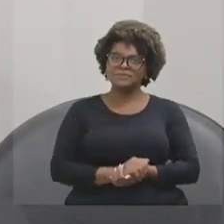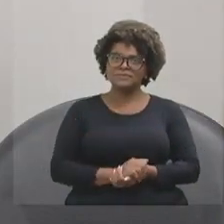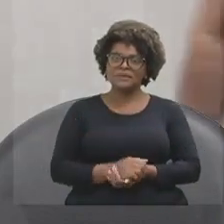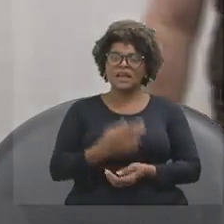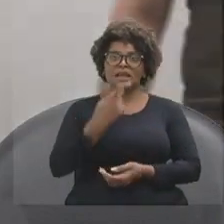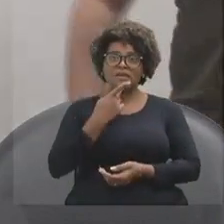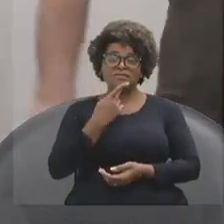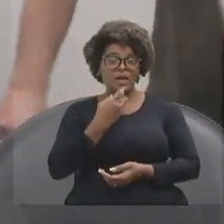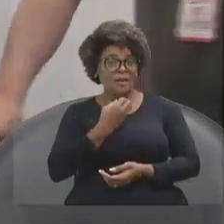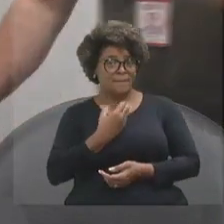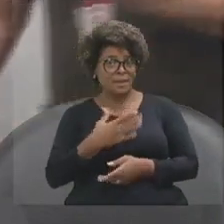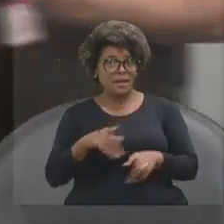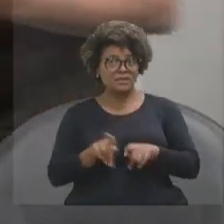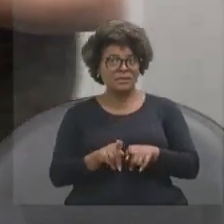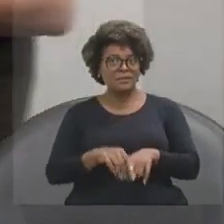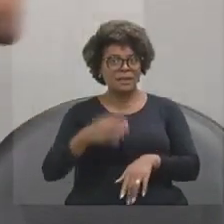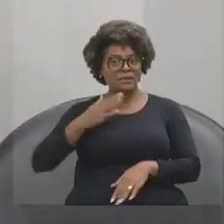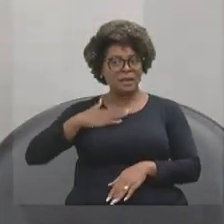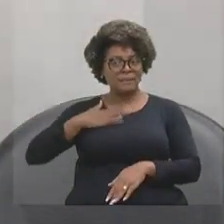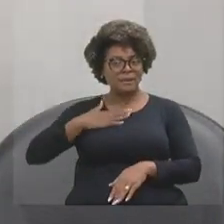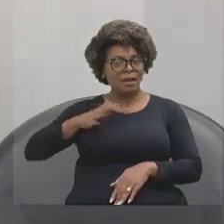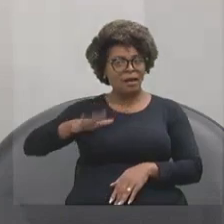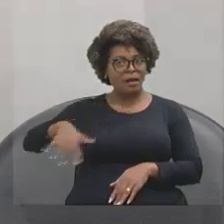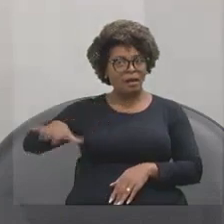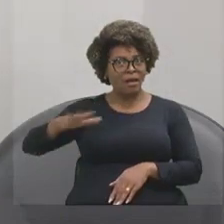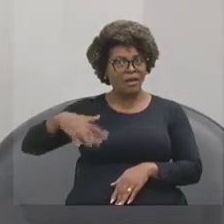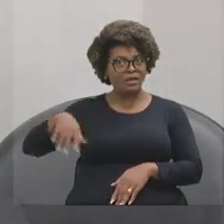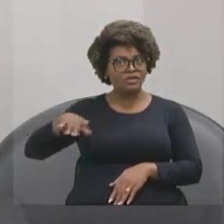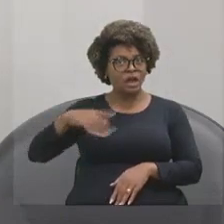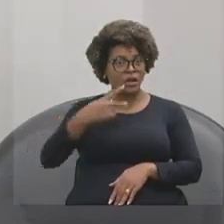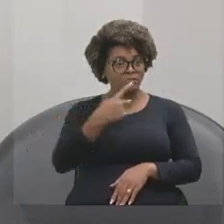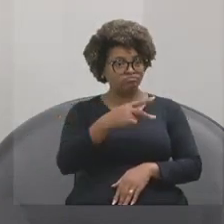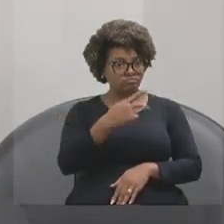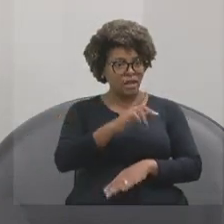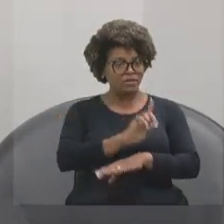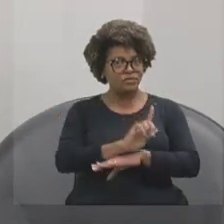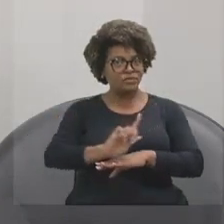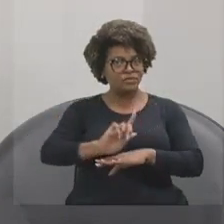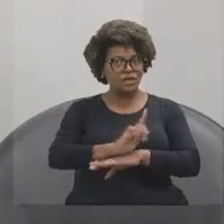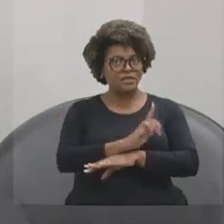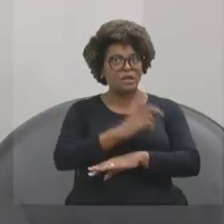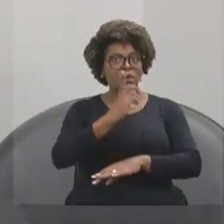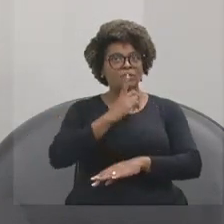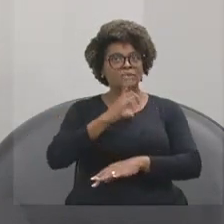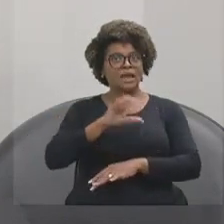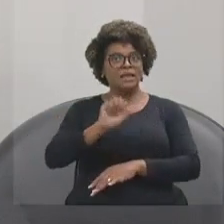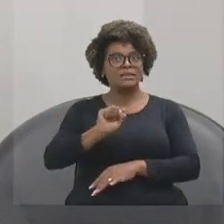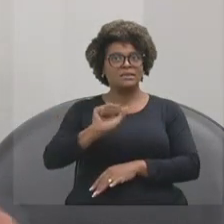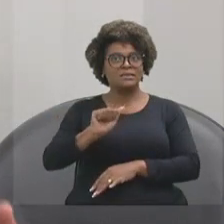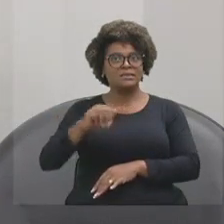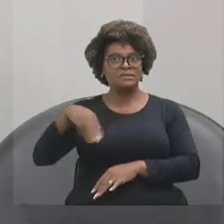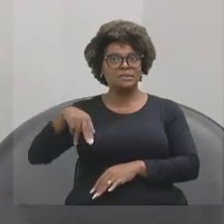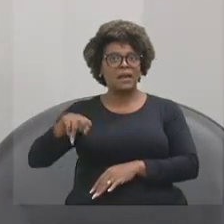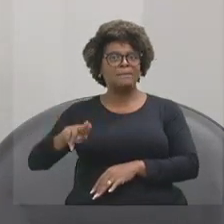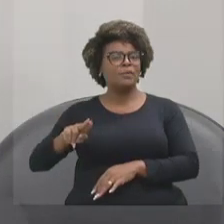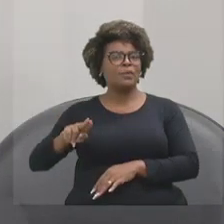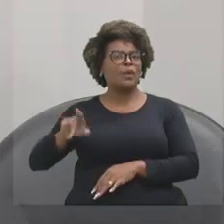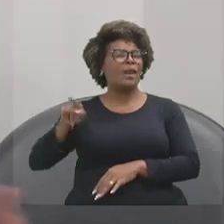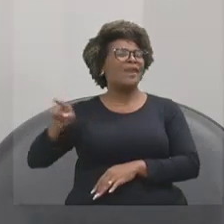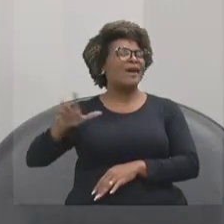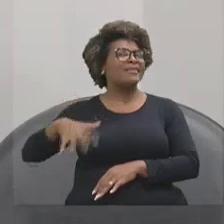minha região na sua gestão Nós estamos vendo aí implantação da rede do Samu na nossa região que era um sonho antigo